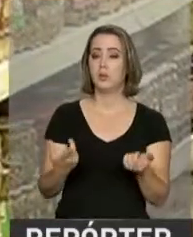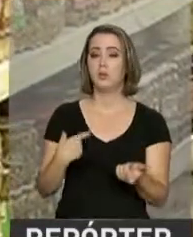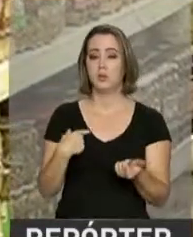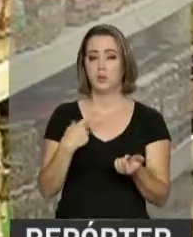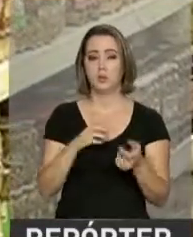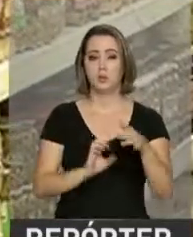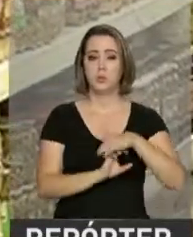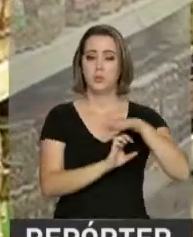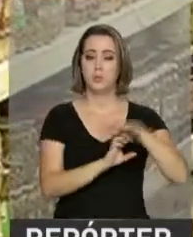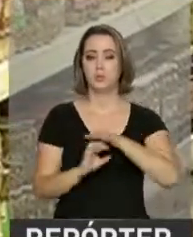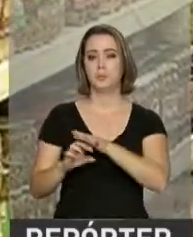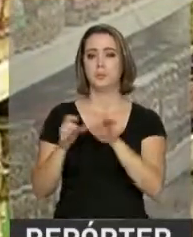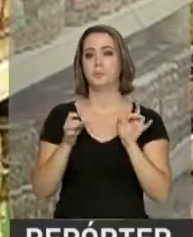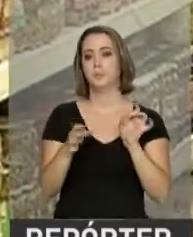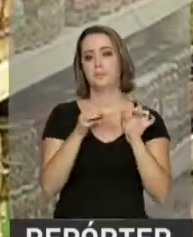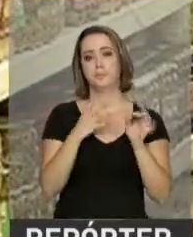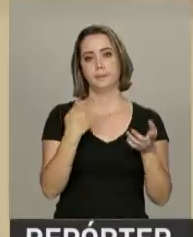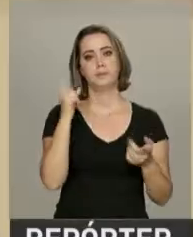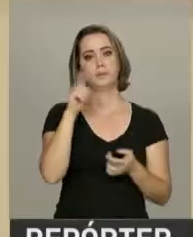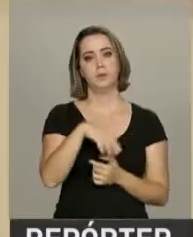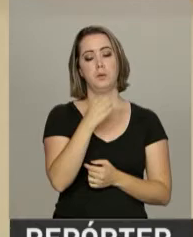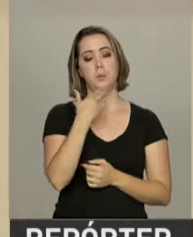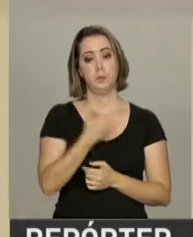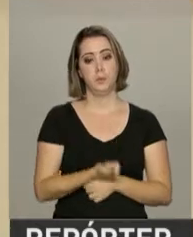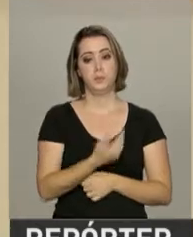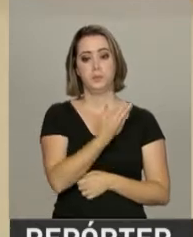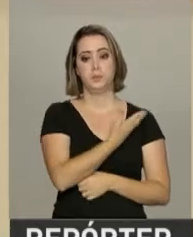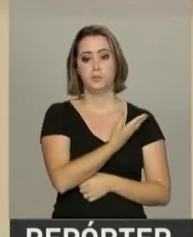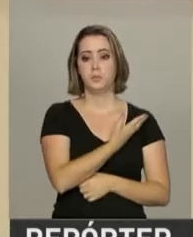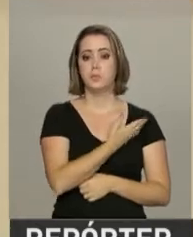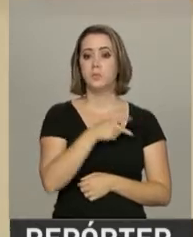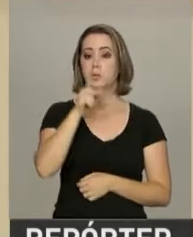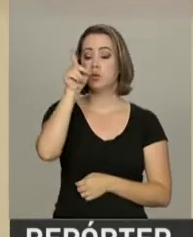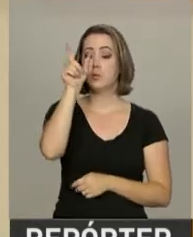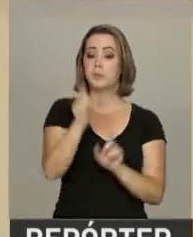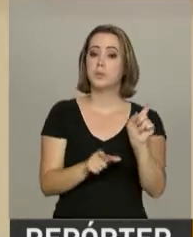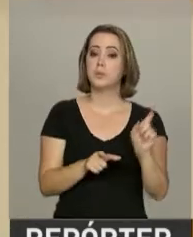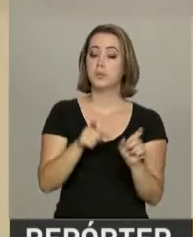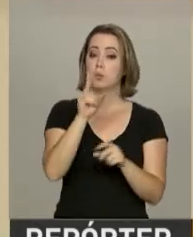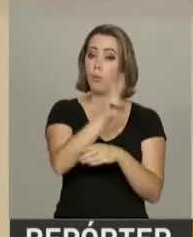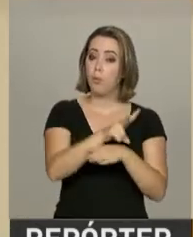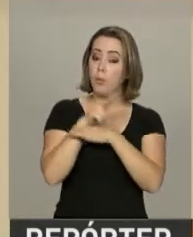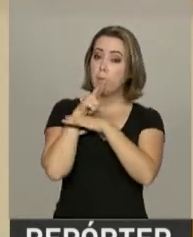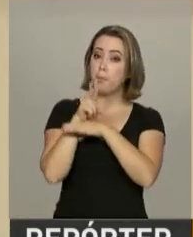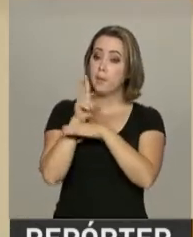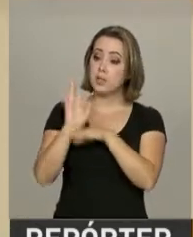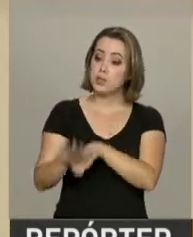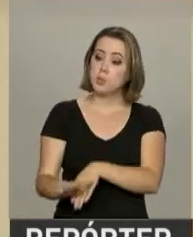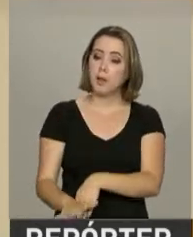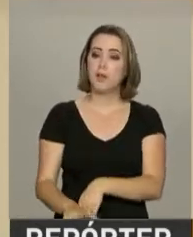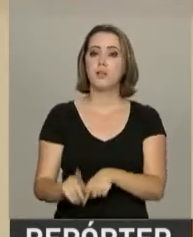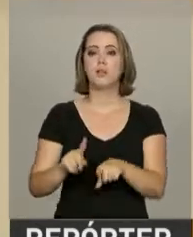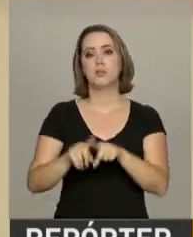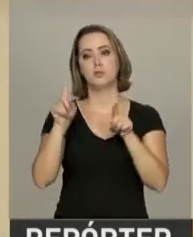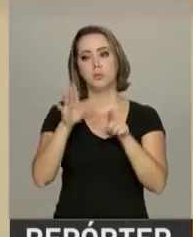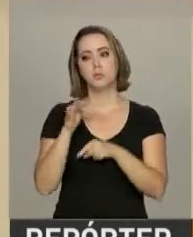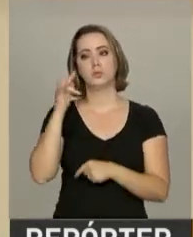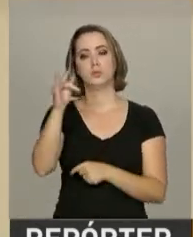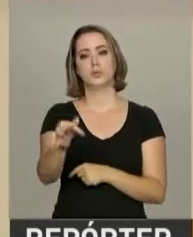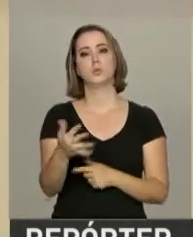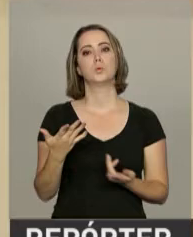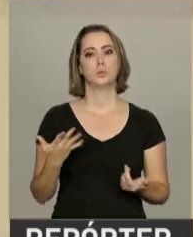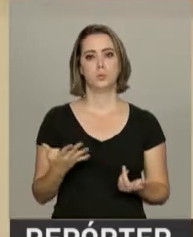consumidores empresários e governo para o consumidor significa crédito mais barato embora não de imediato mas mais